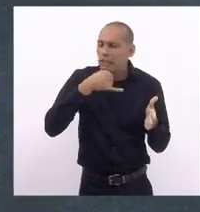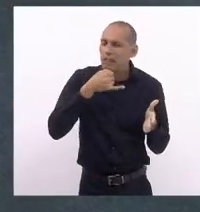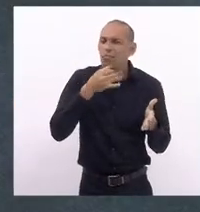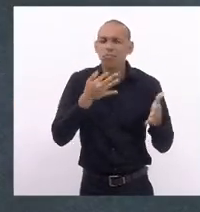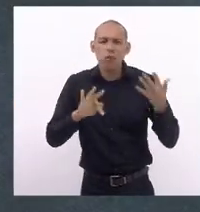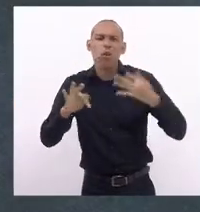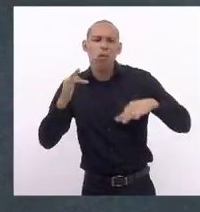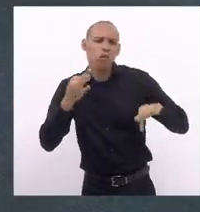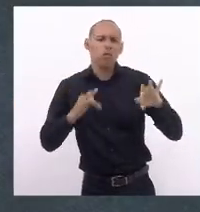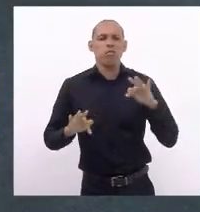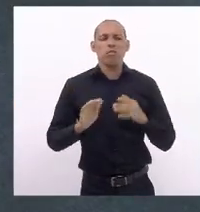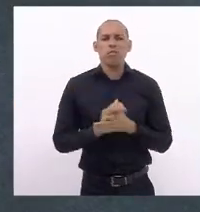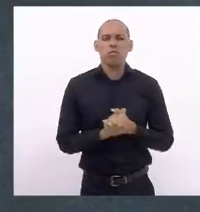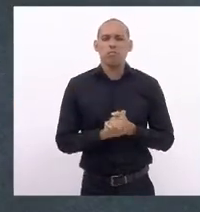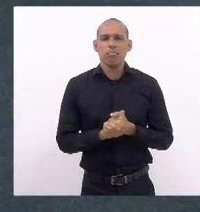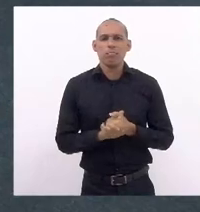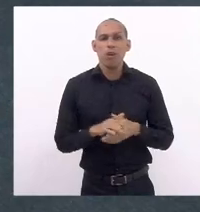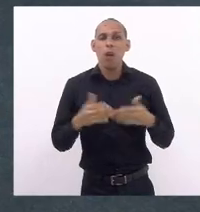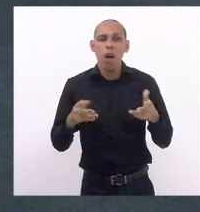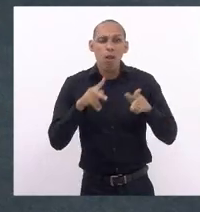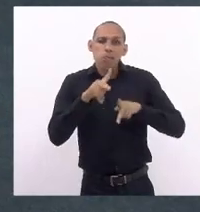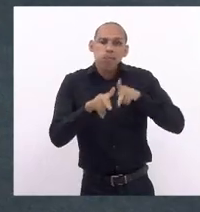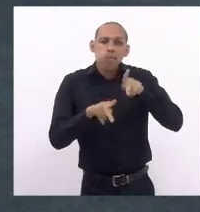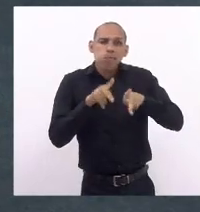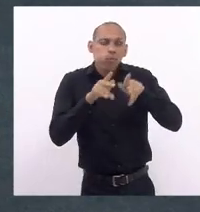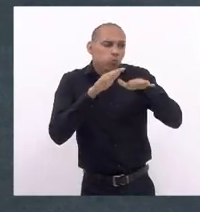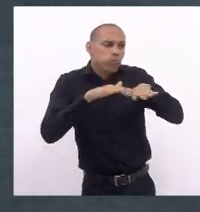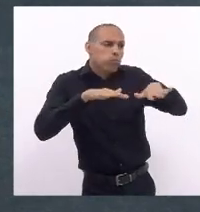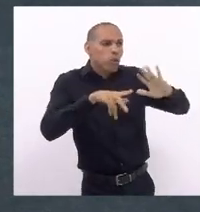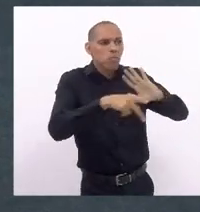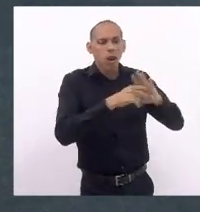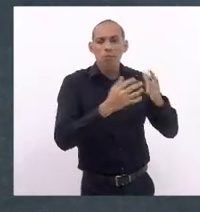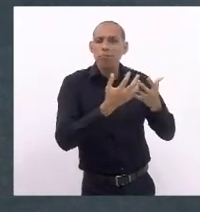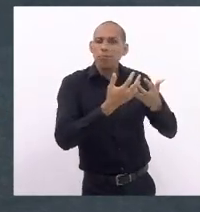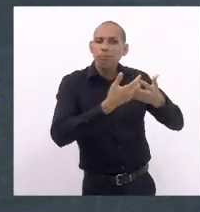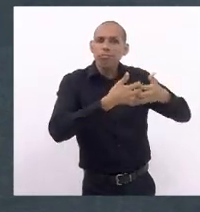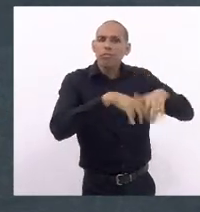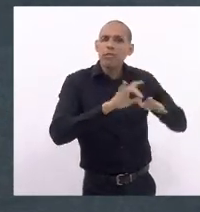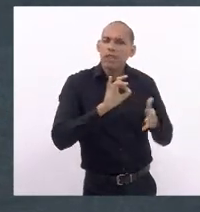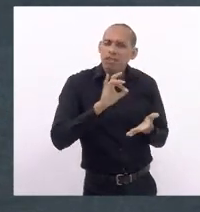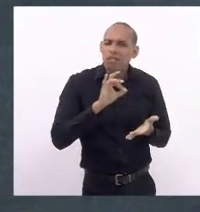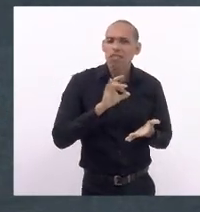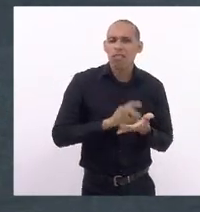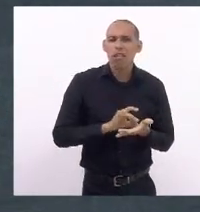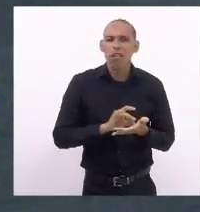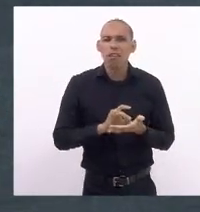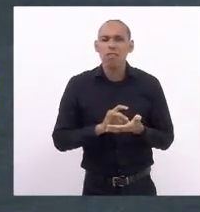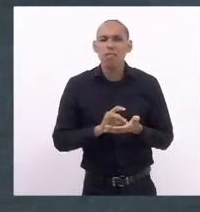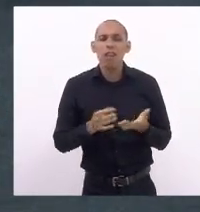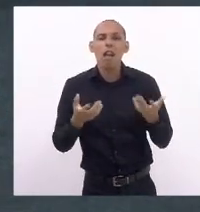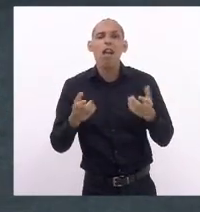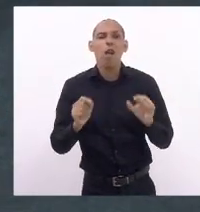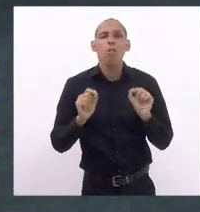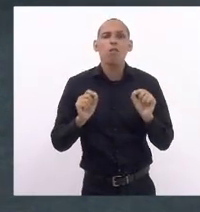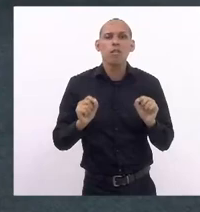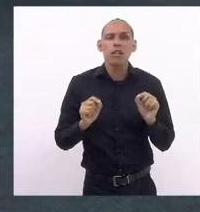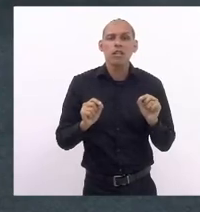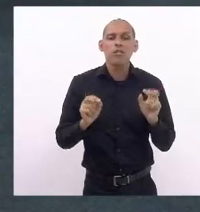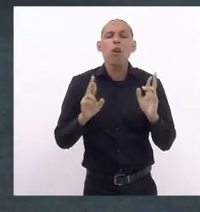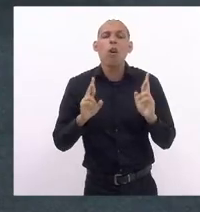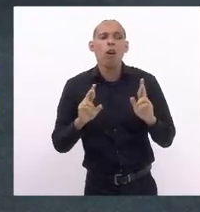uma situação onde a população de Petrópolis, de fato, espera que os